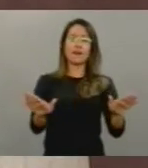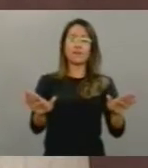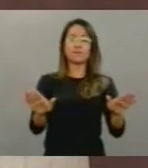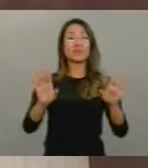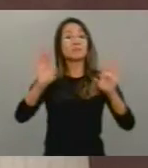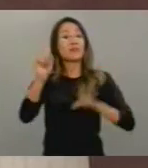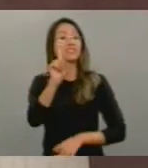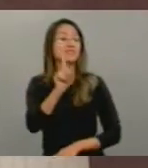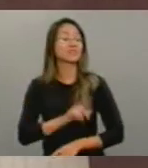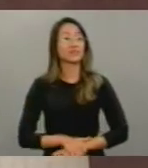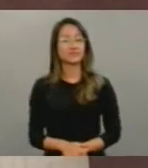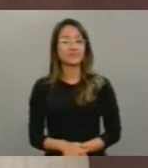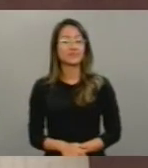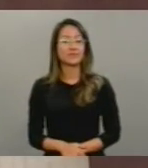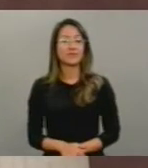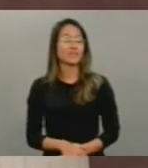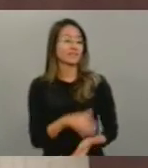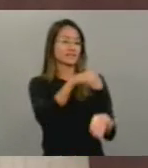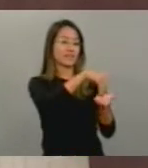desmontar